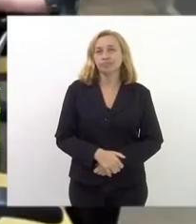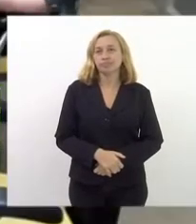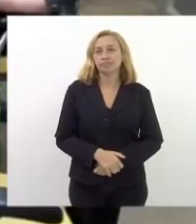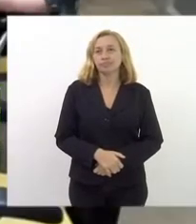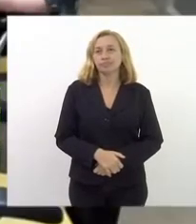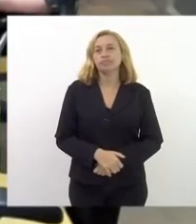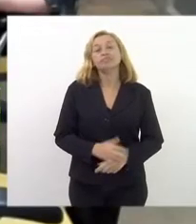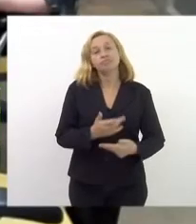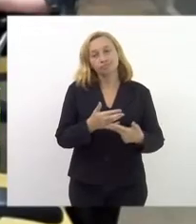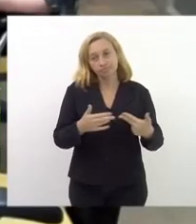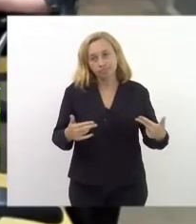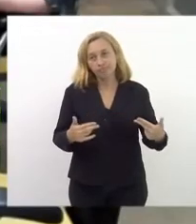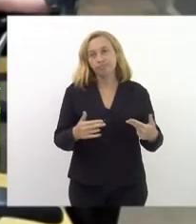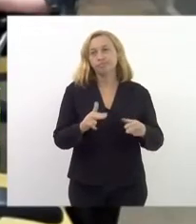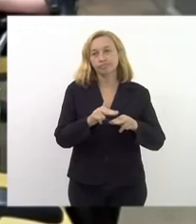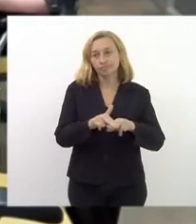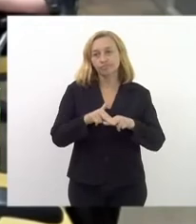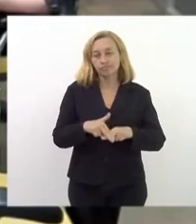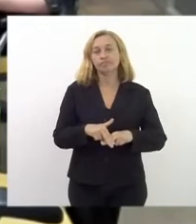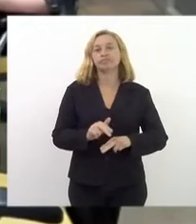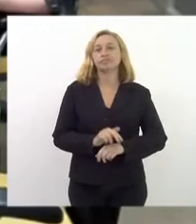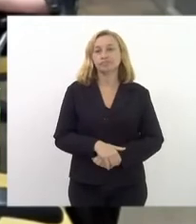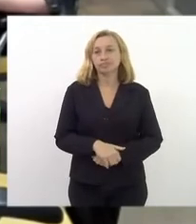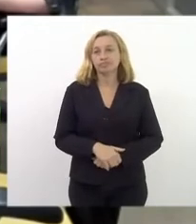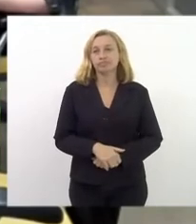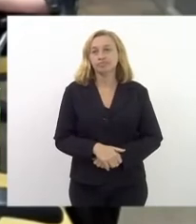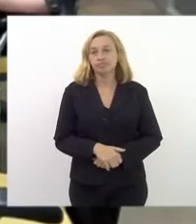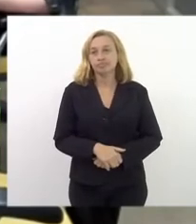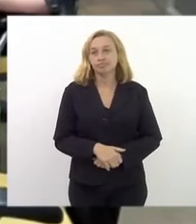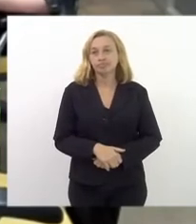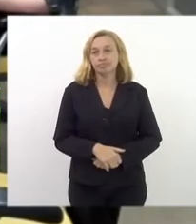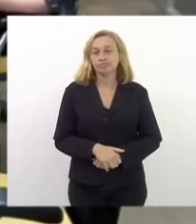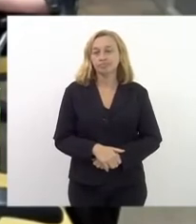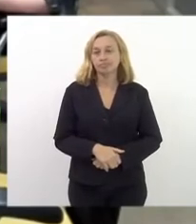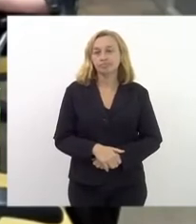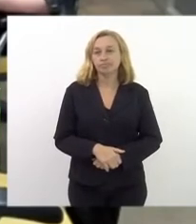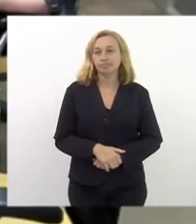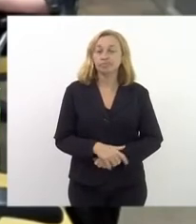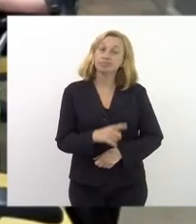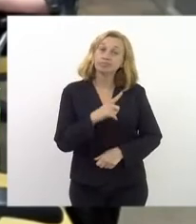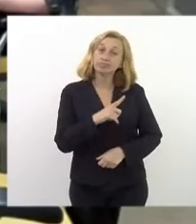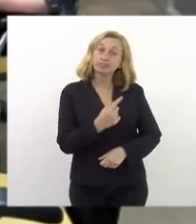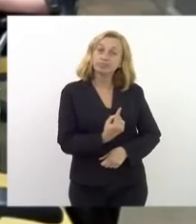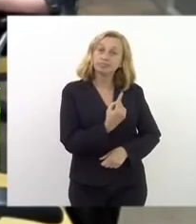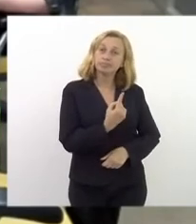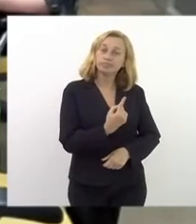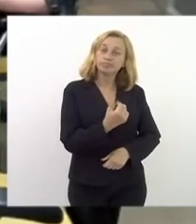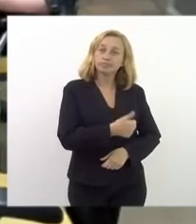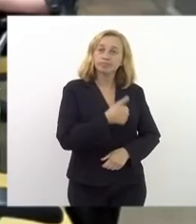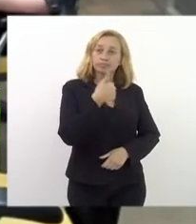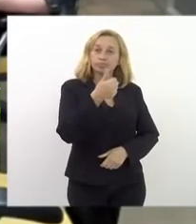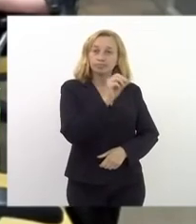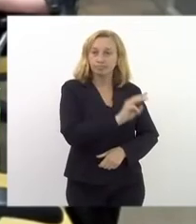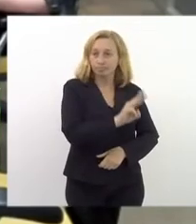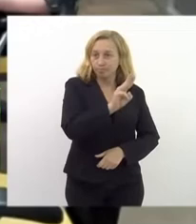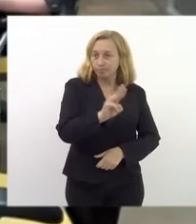Teve vários aspectos aí, né? Tem um que a gente melhorou, o site